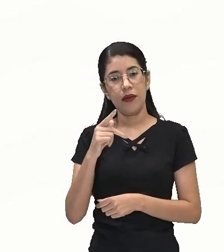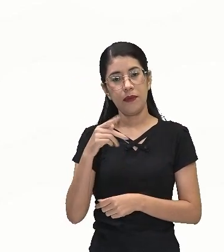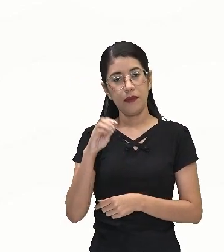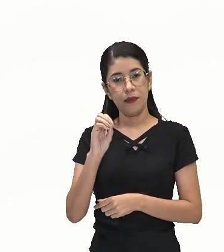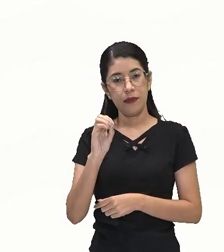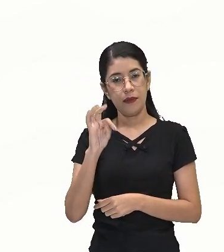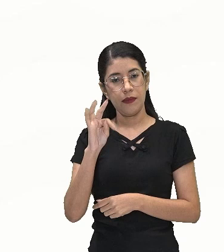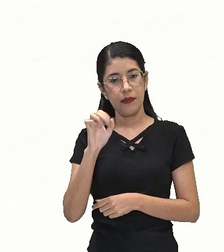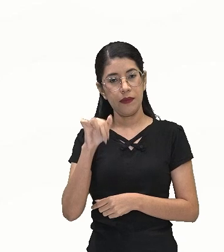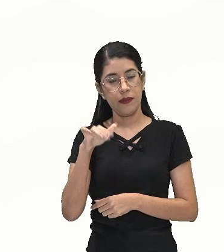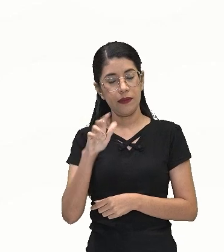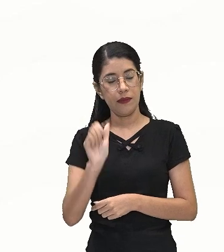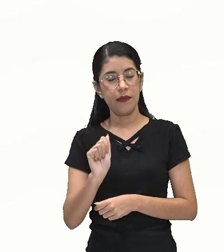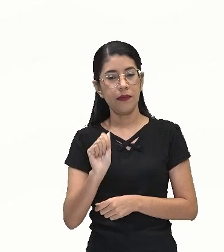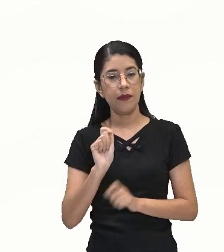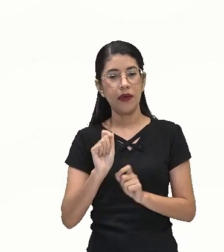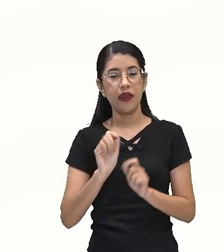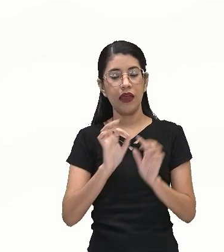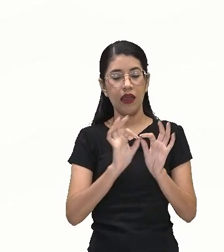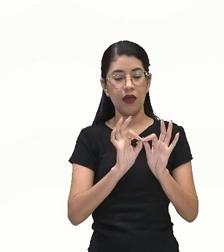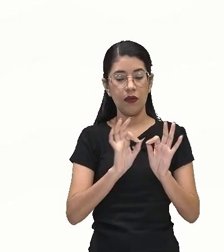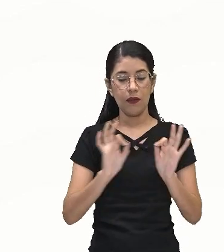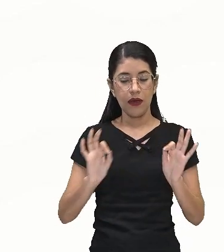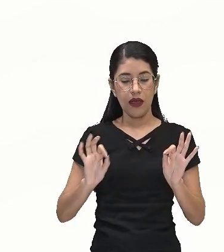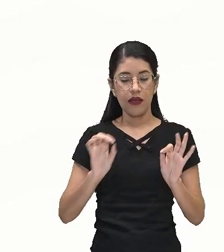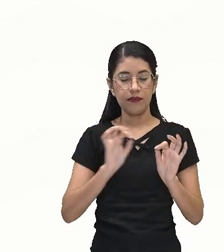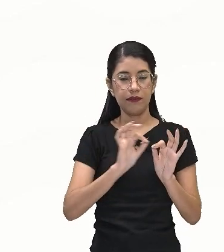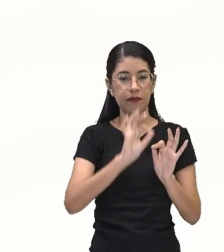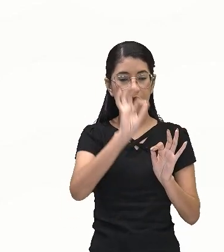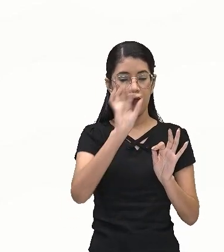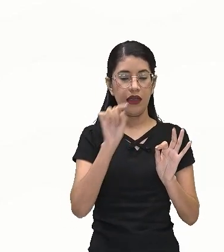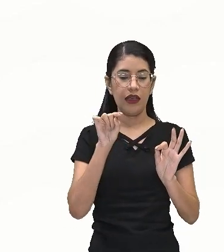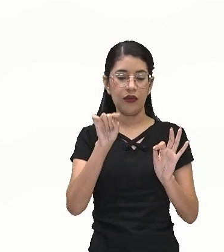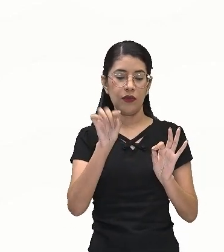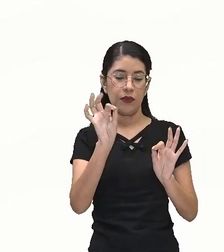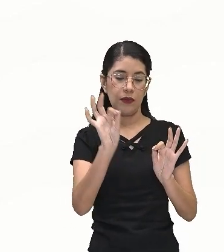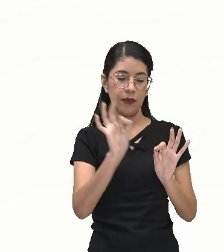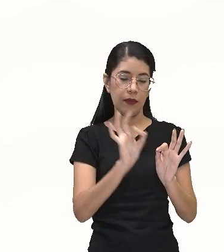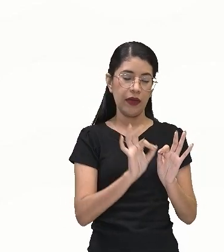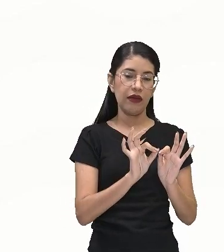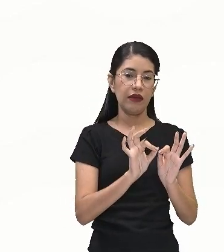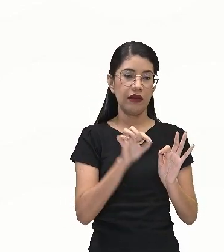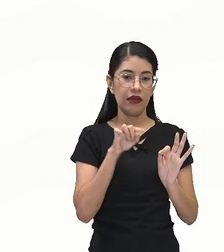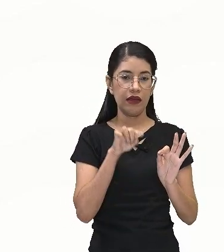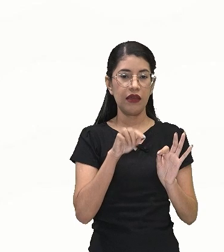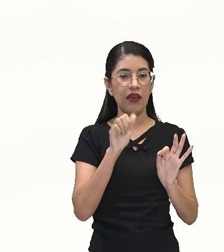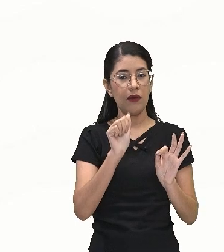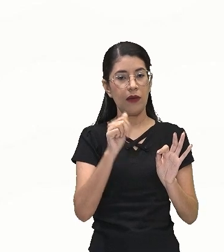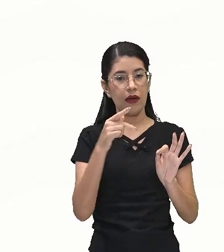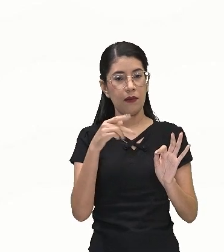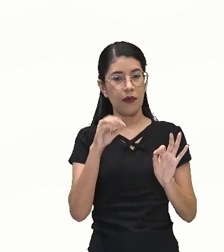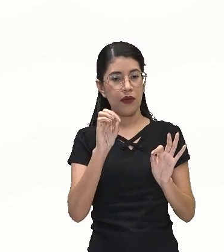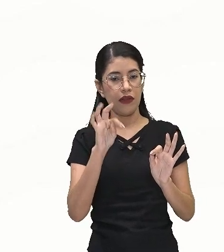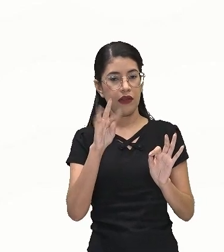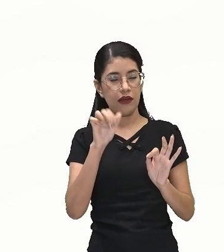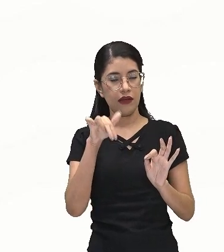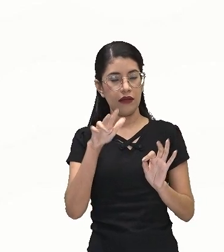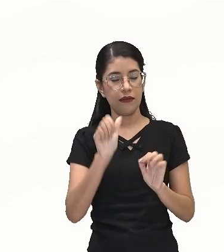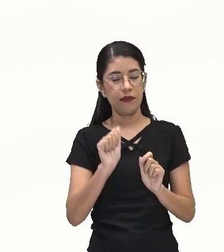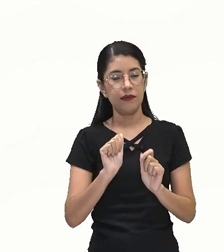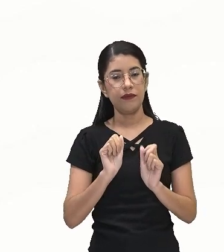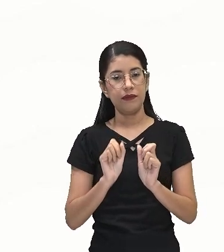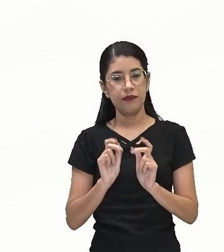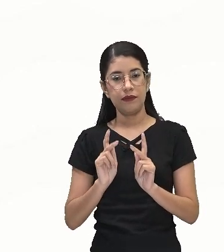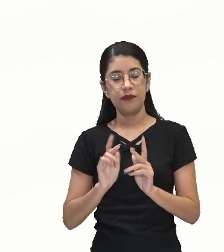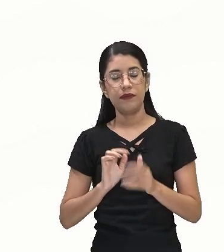exatamente esta medida, ó, do centro até o meio de um dos lados. Essa